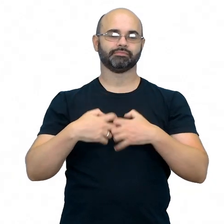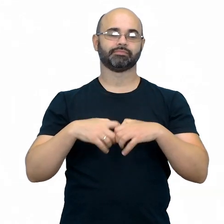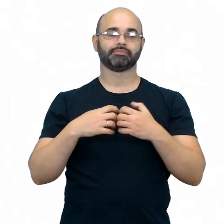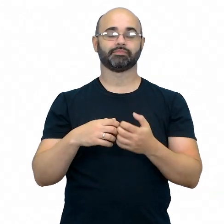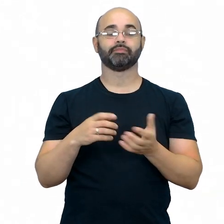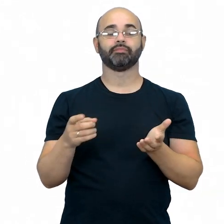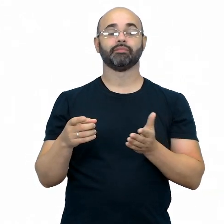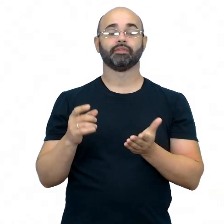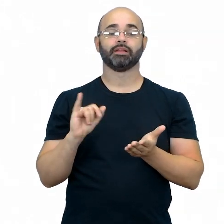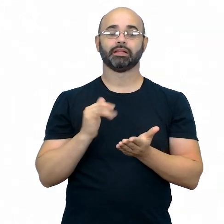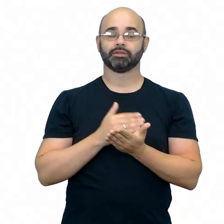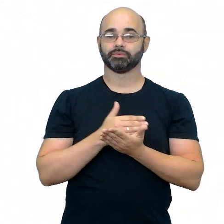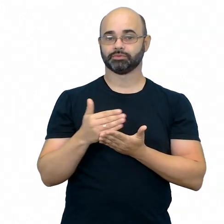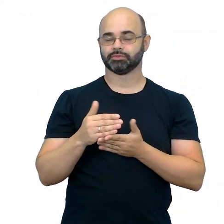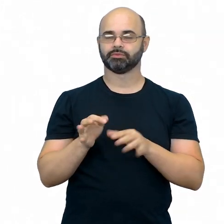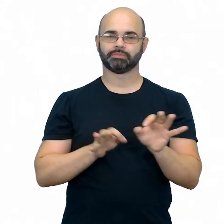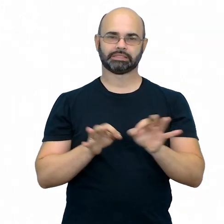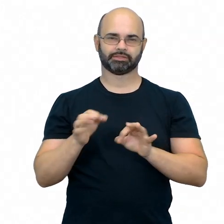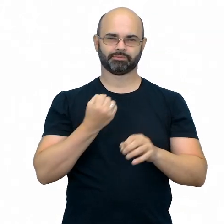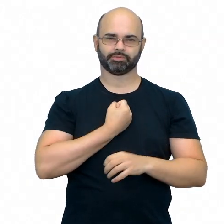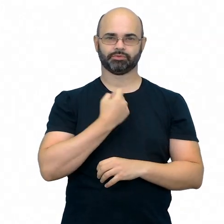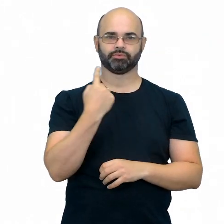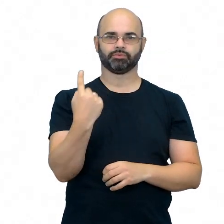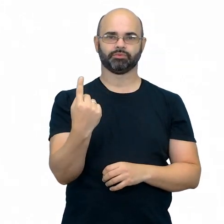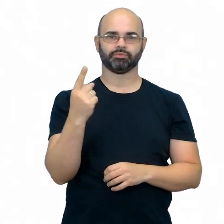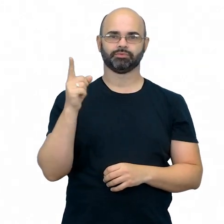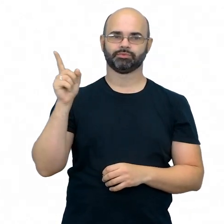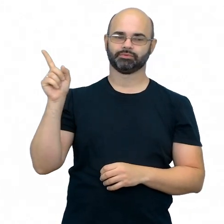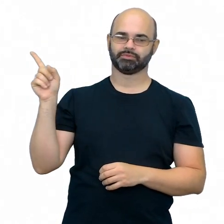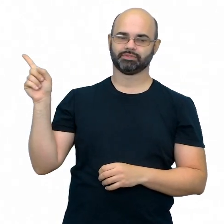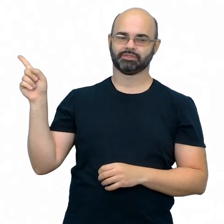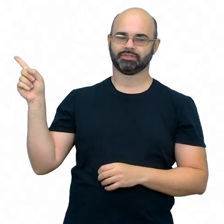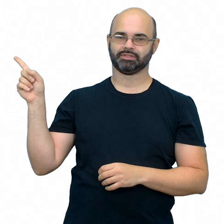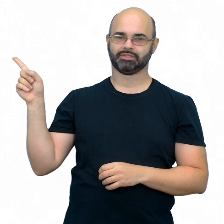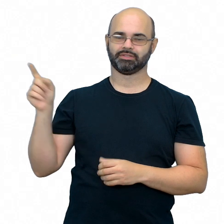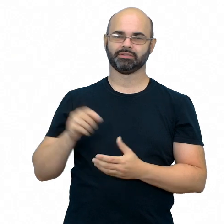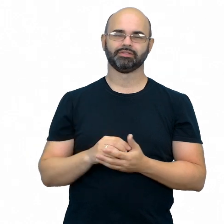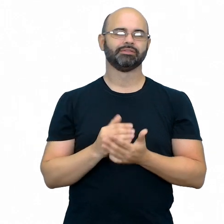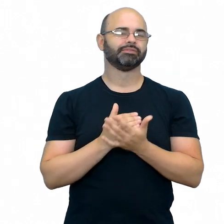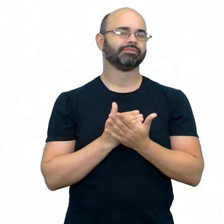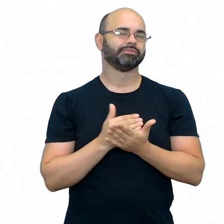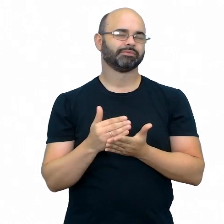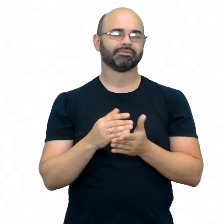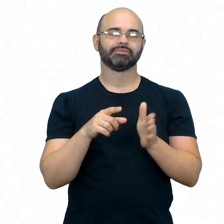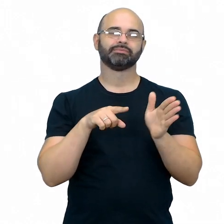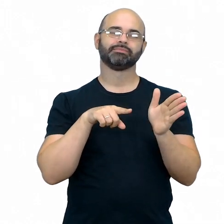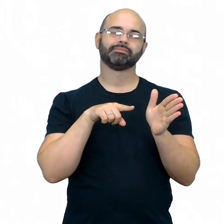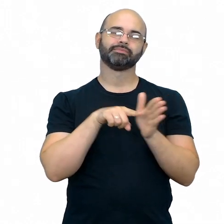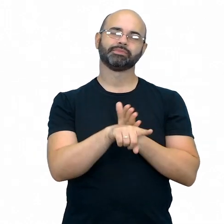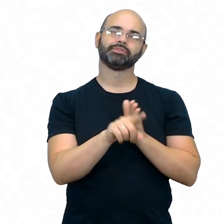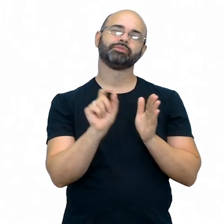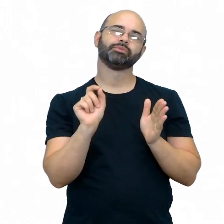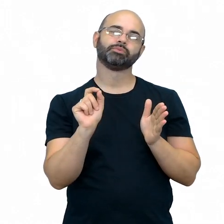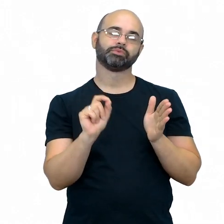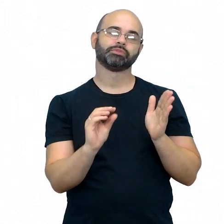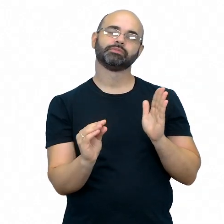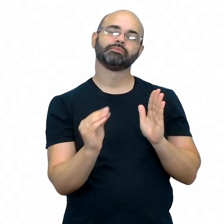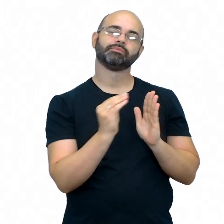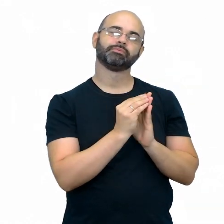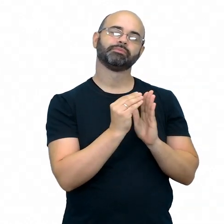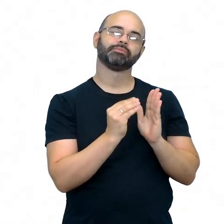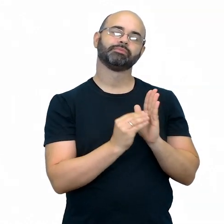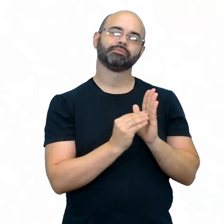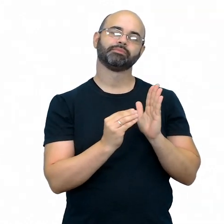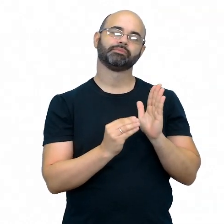e planejamento, né, esse início, esse começo, esse momento de uma pergunta motriz, as boas perguntas que estão por